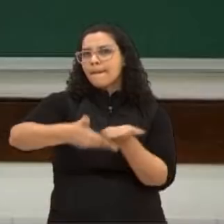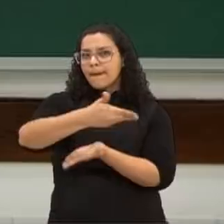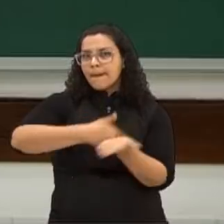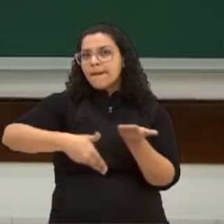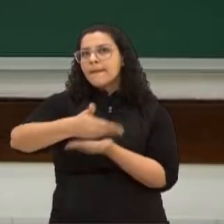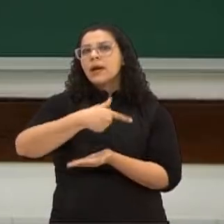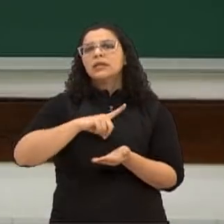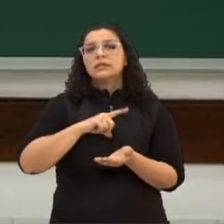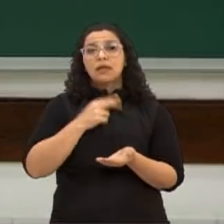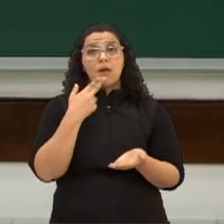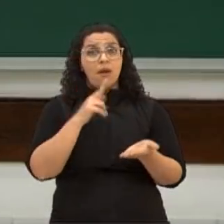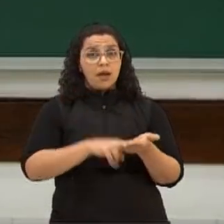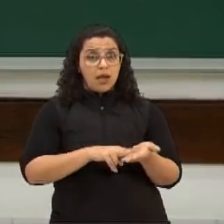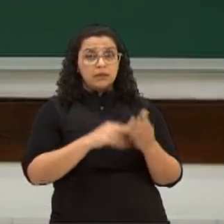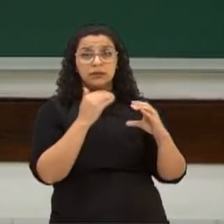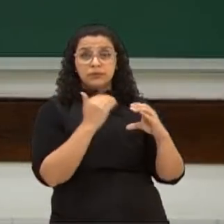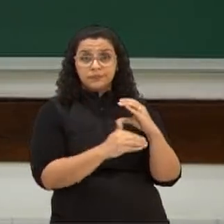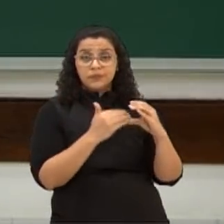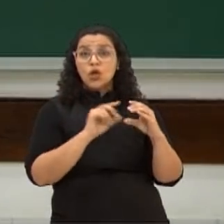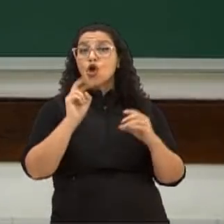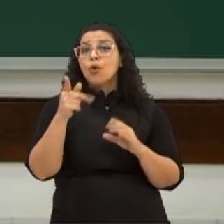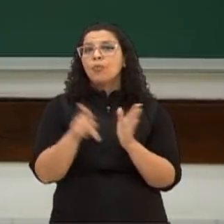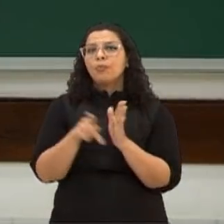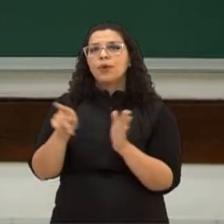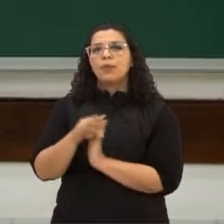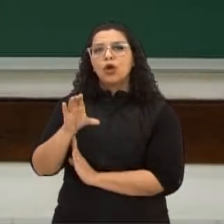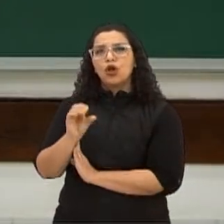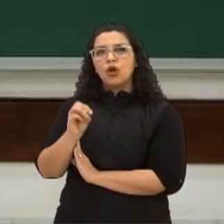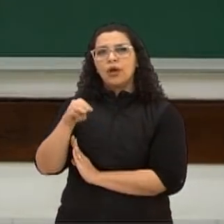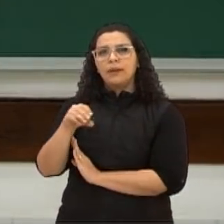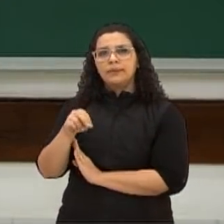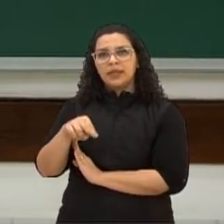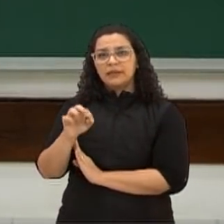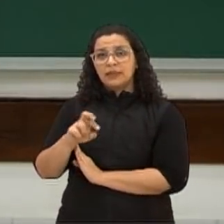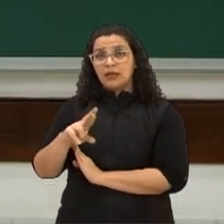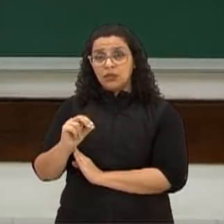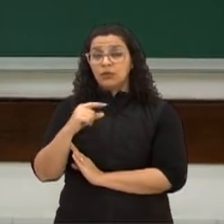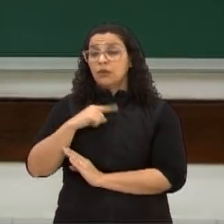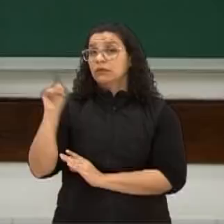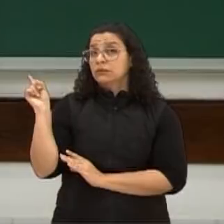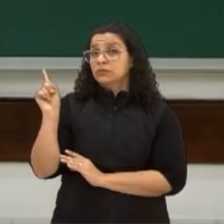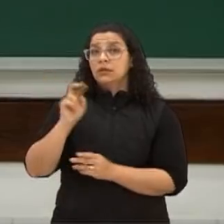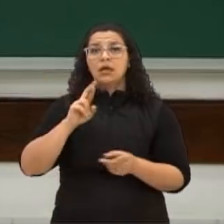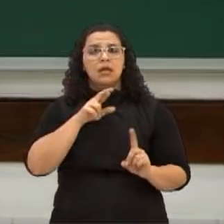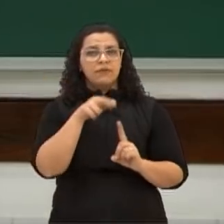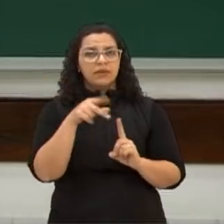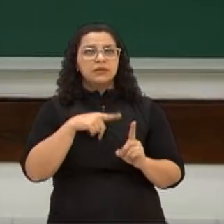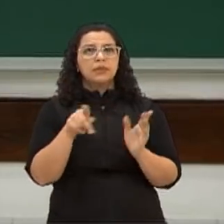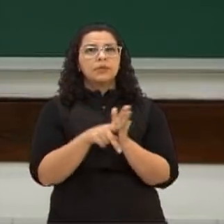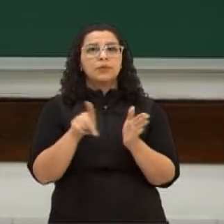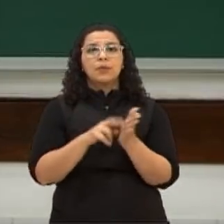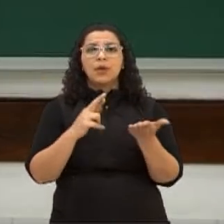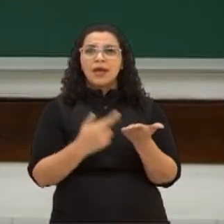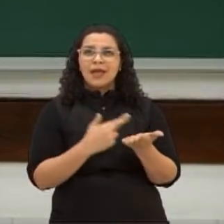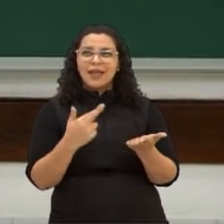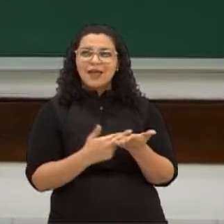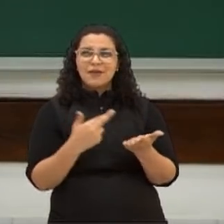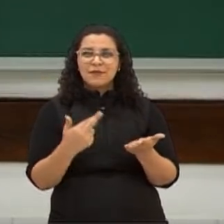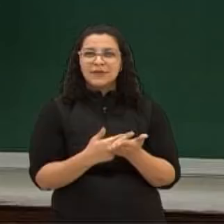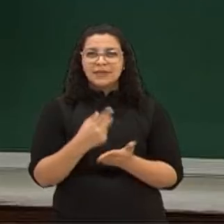com o interlocutor pela carta do leitor, ok? O texto de referência que eu trouxe para vocês é da revista